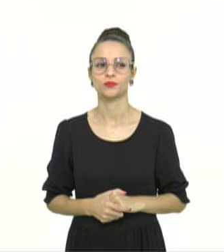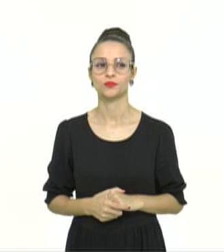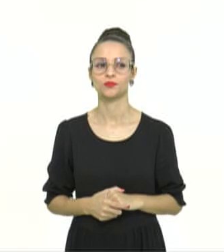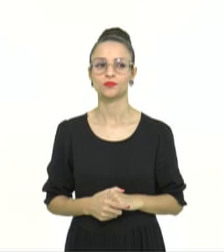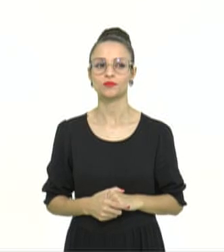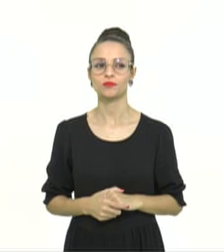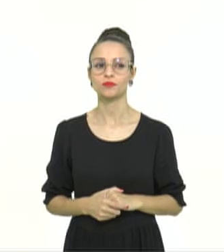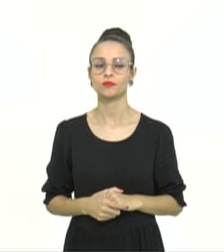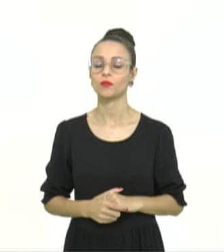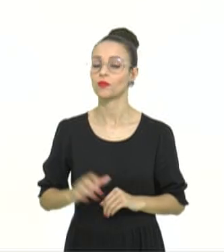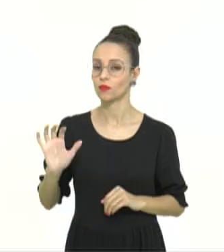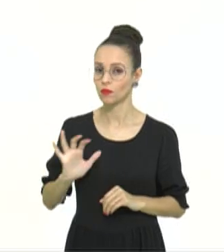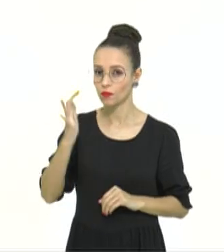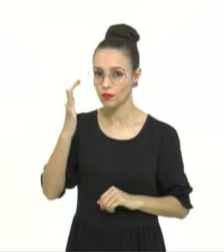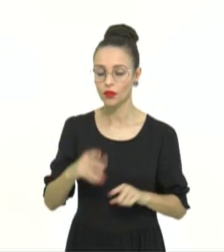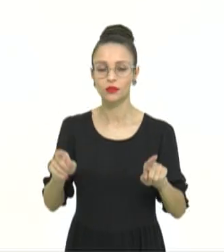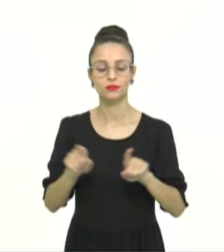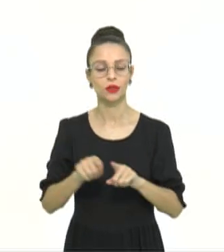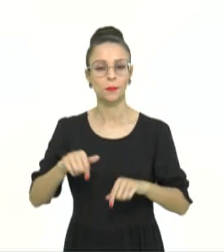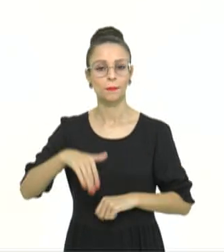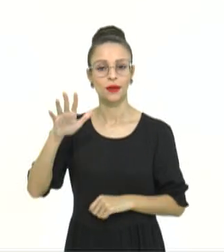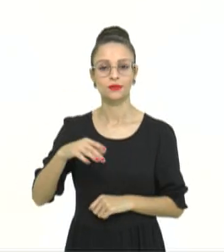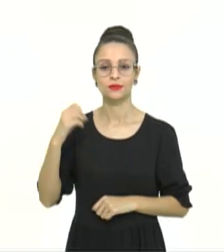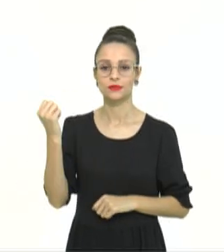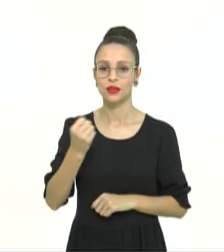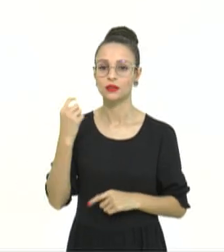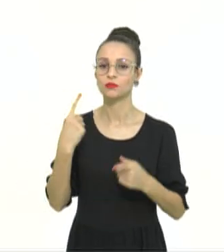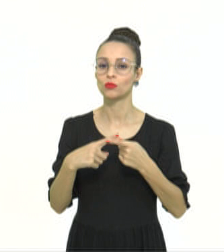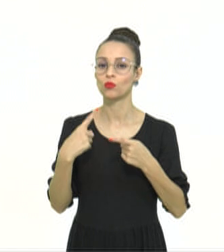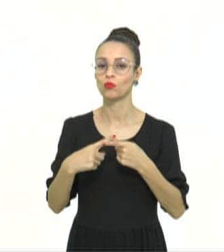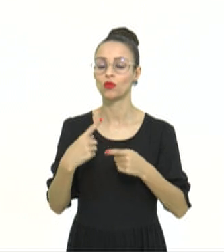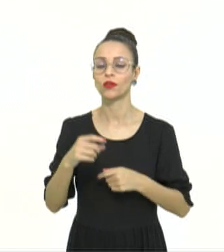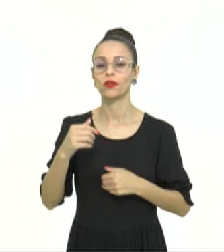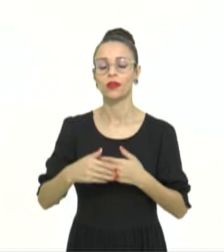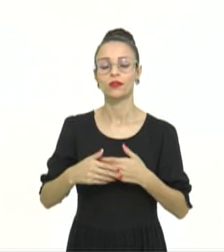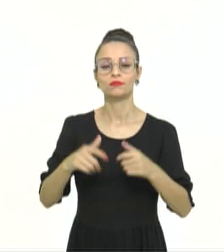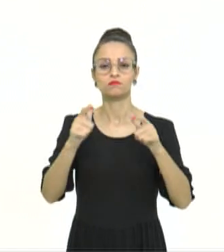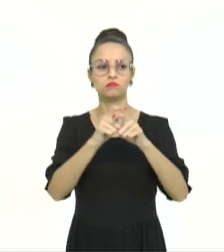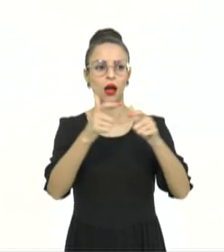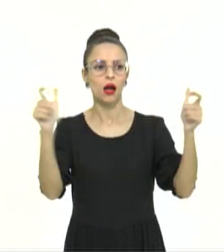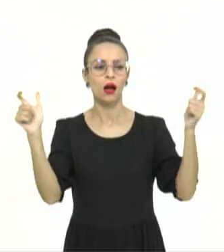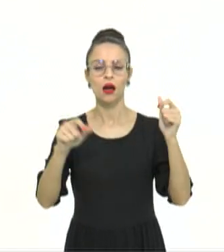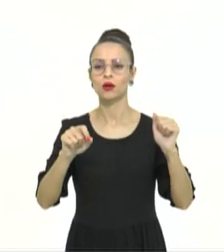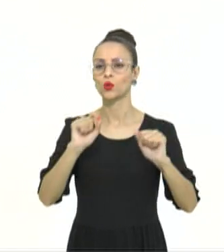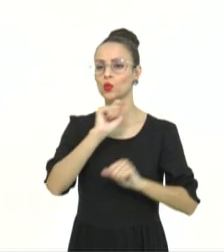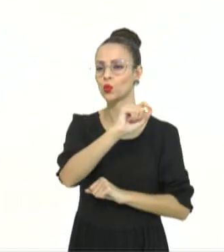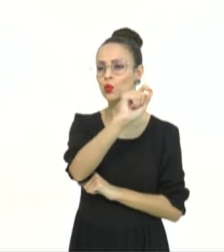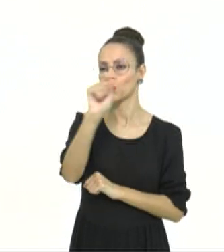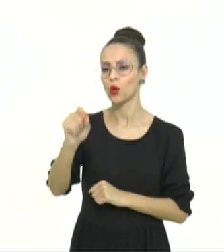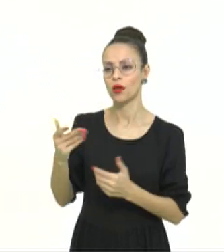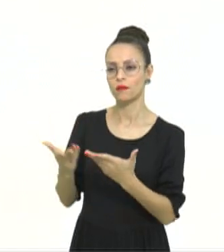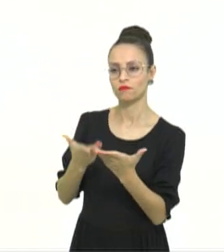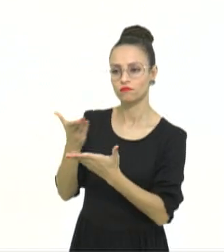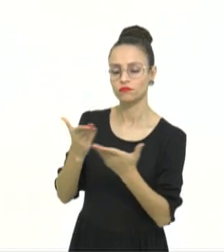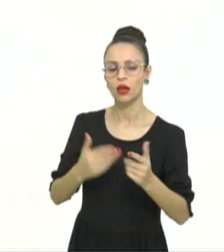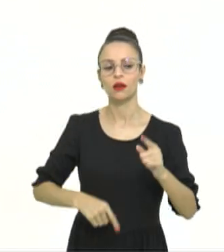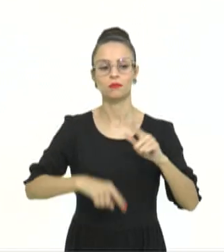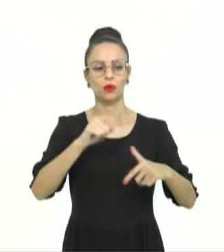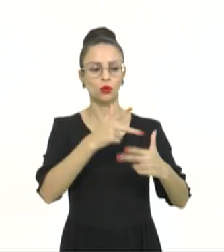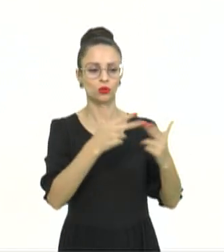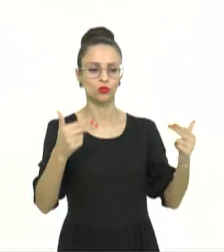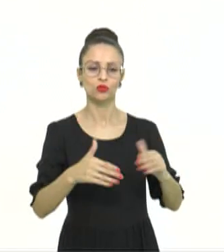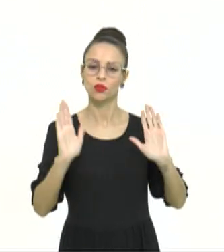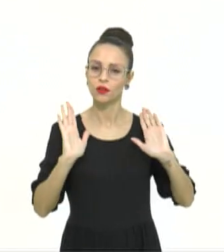Tente a se gravar quando ainda encontra um grande e amplo mercado de produtos e serviços que são voltados para